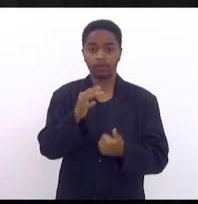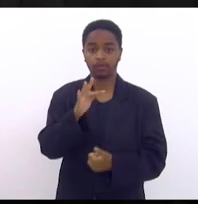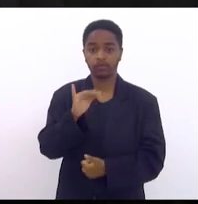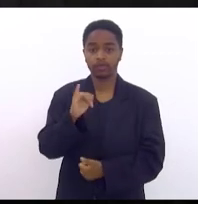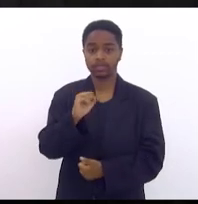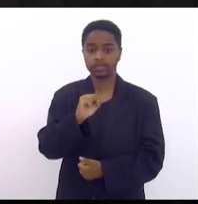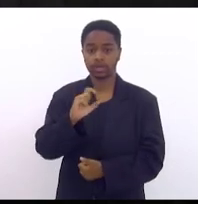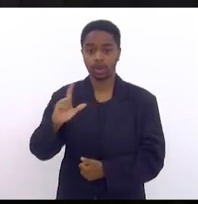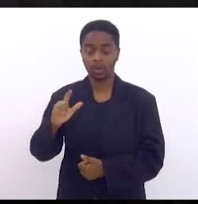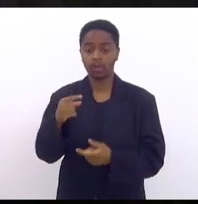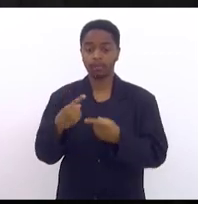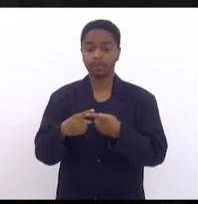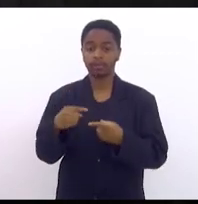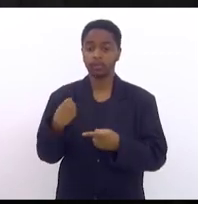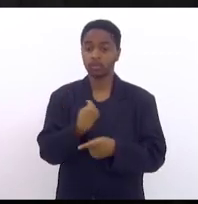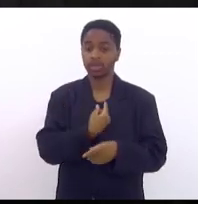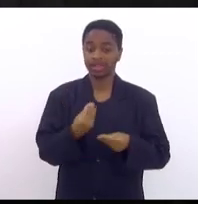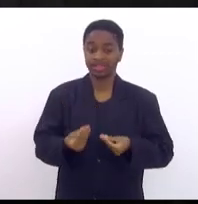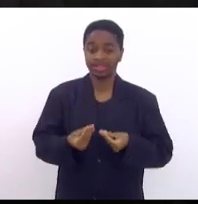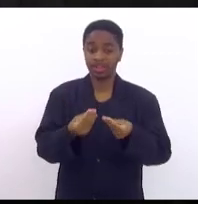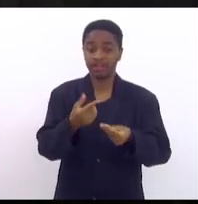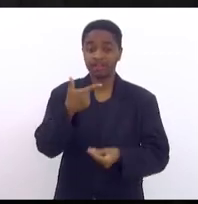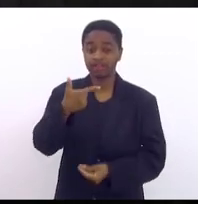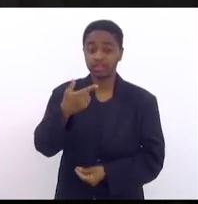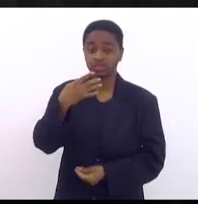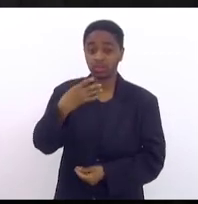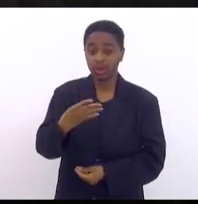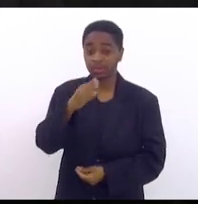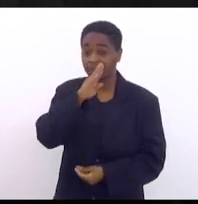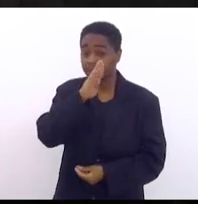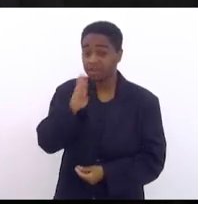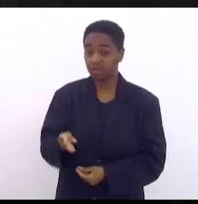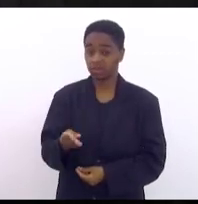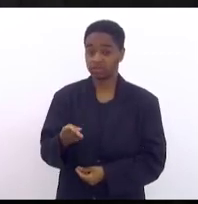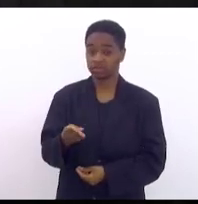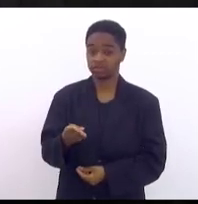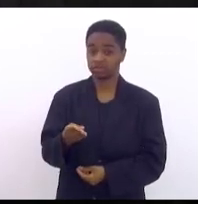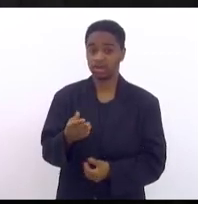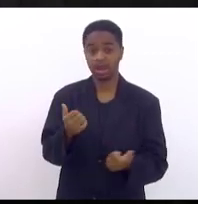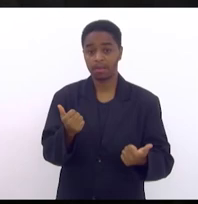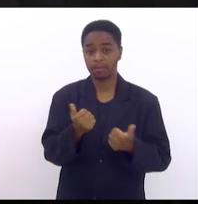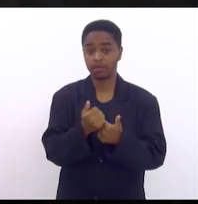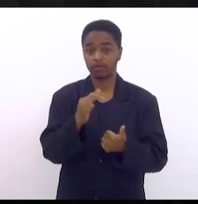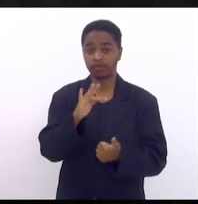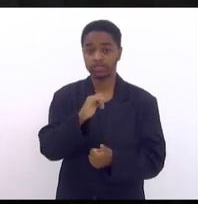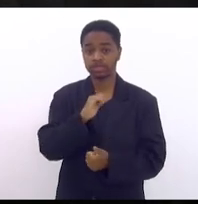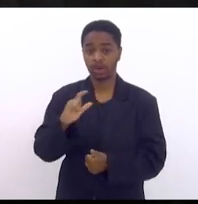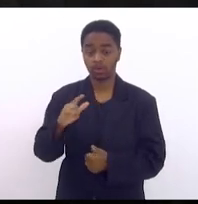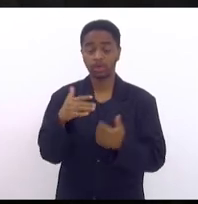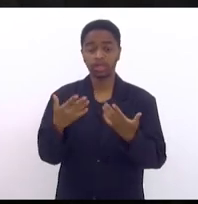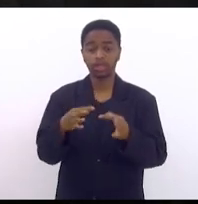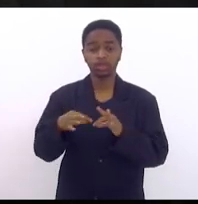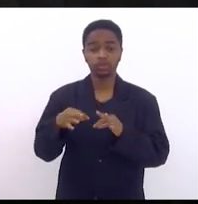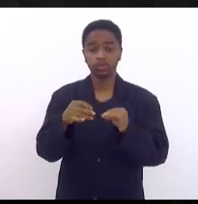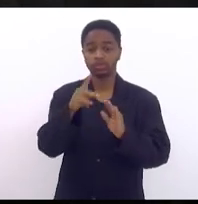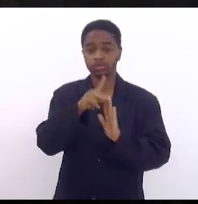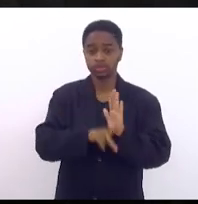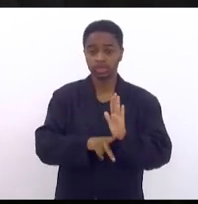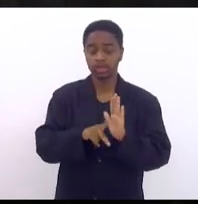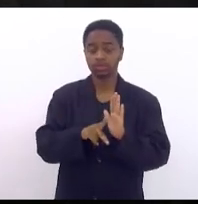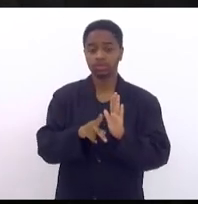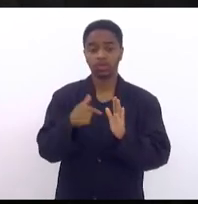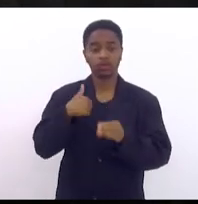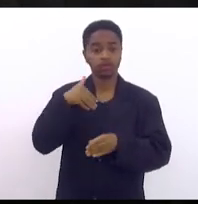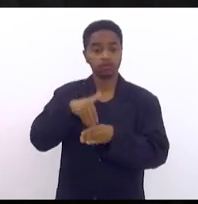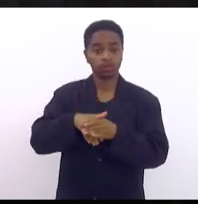estamos dando 24 bilhões de benefícios fiscais. Então, todos os projetos de benefício fiscal que aqui vêm, eu